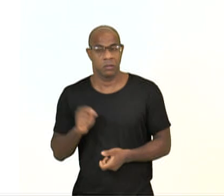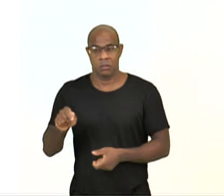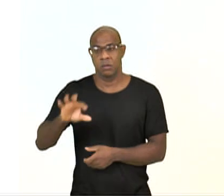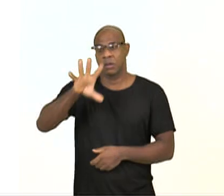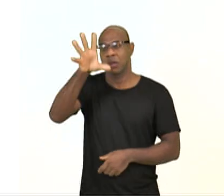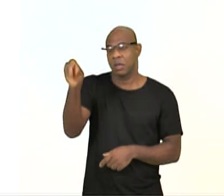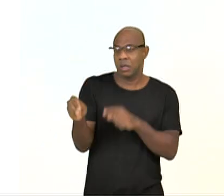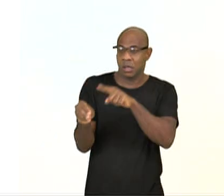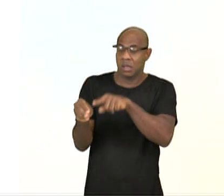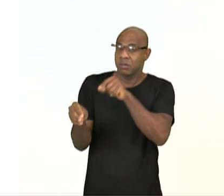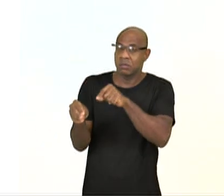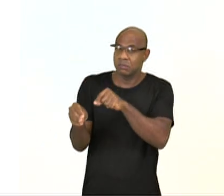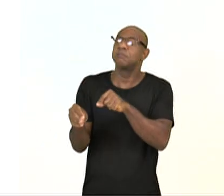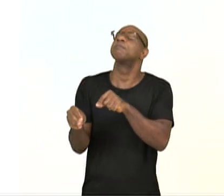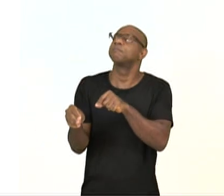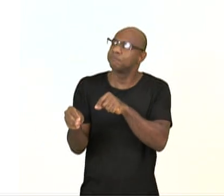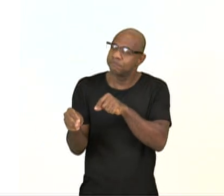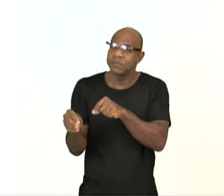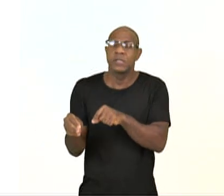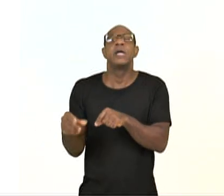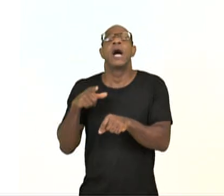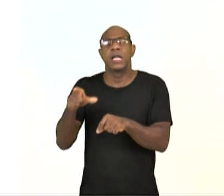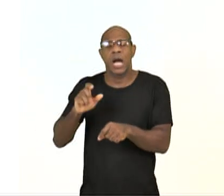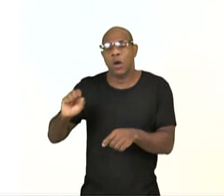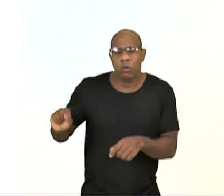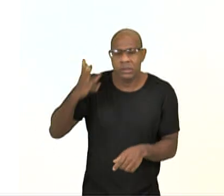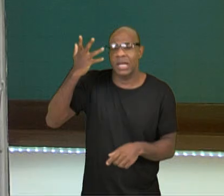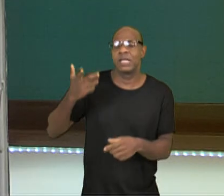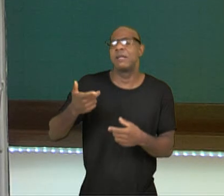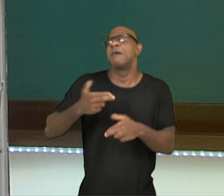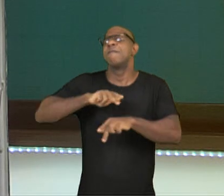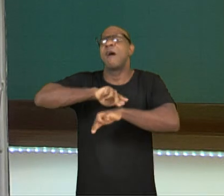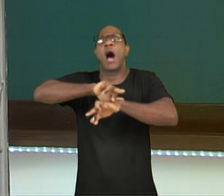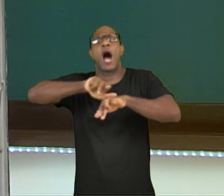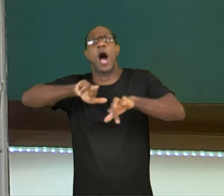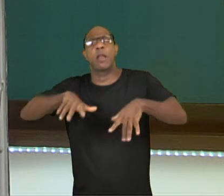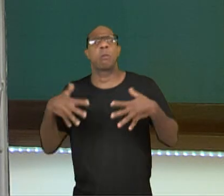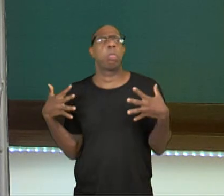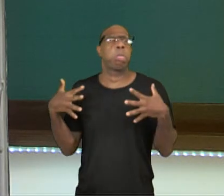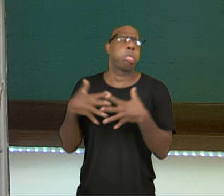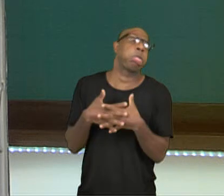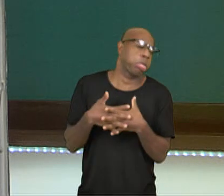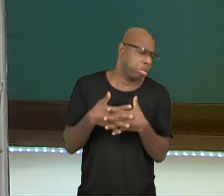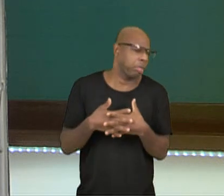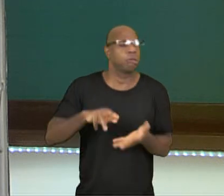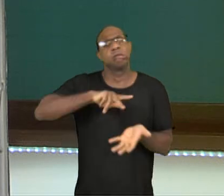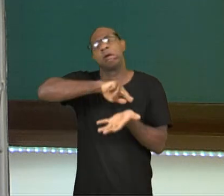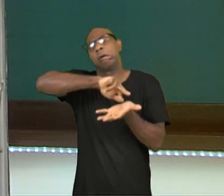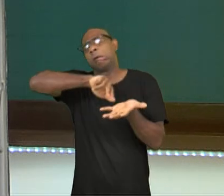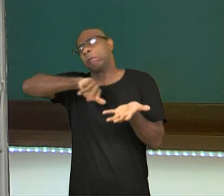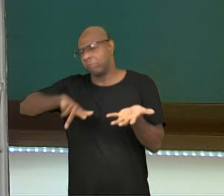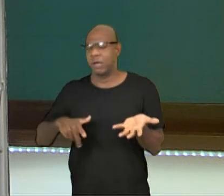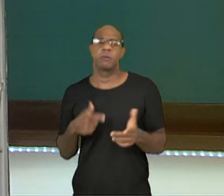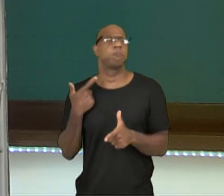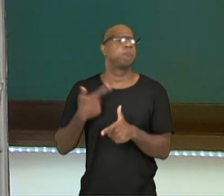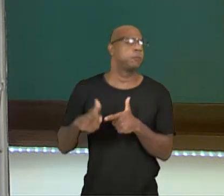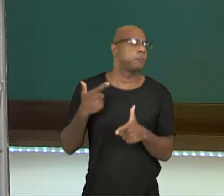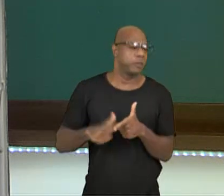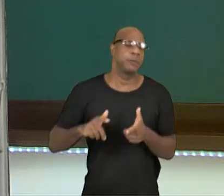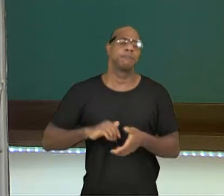palco de uma série de conflitos, tá? A série não é só da Netflix, quer dizer, um monte,